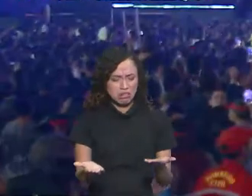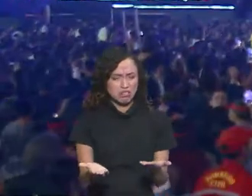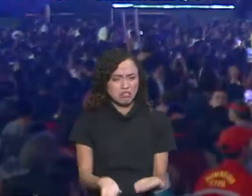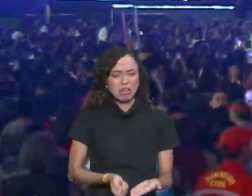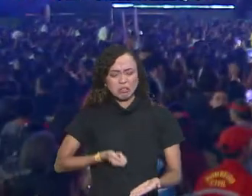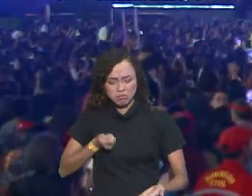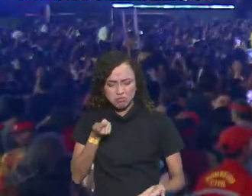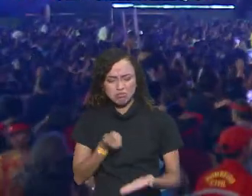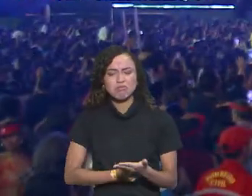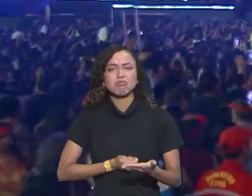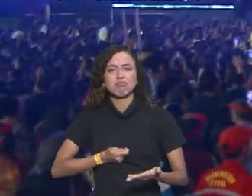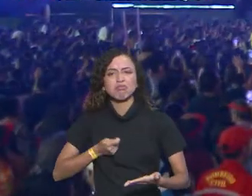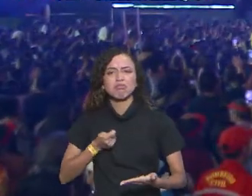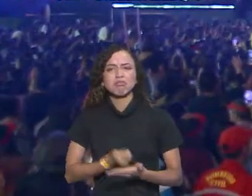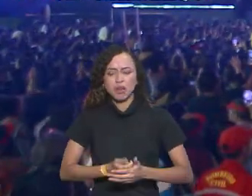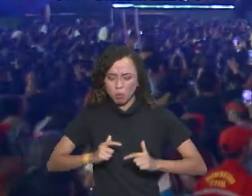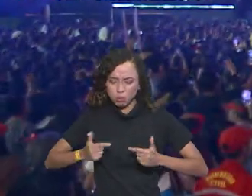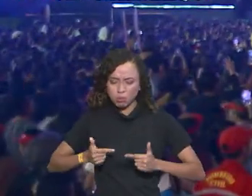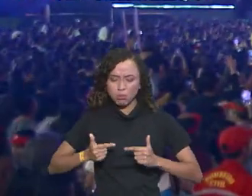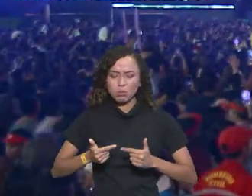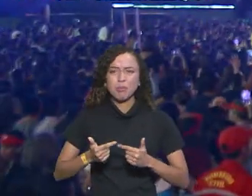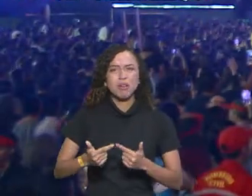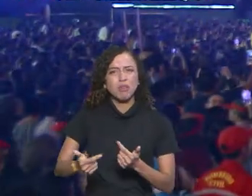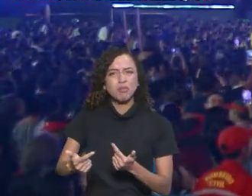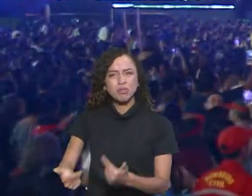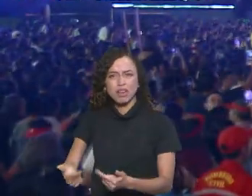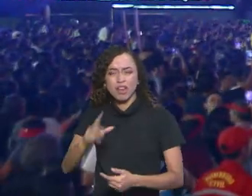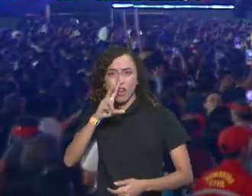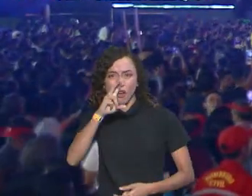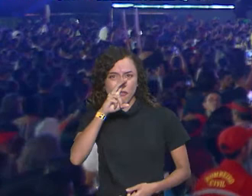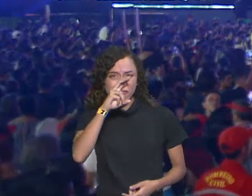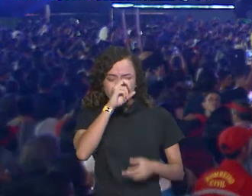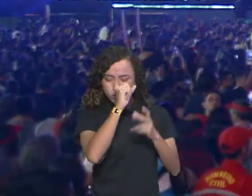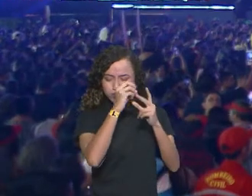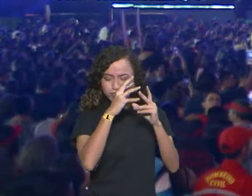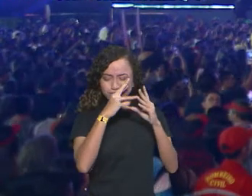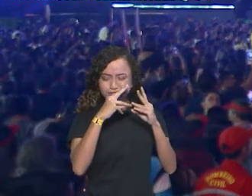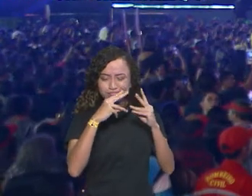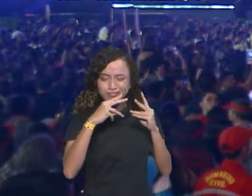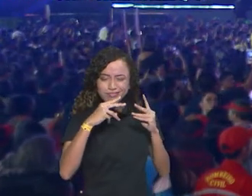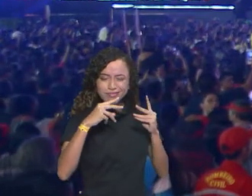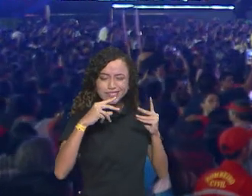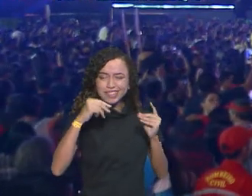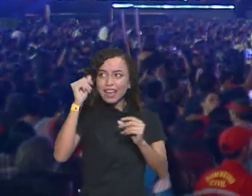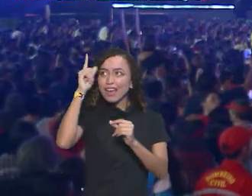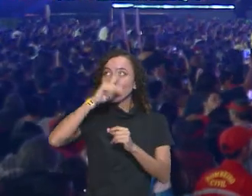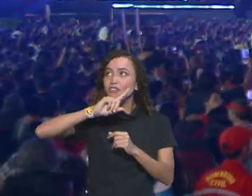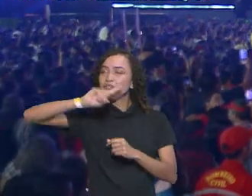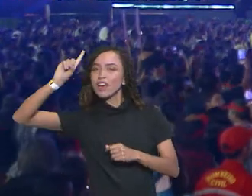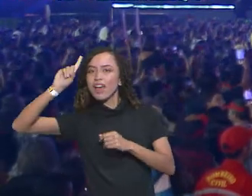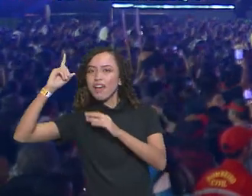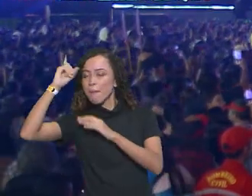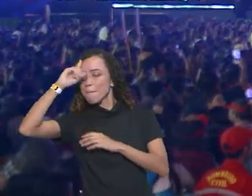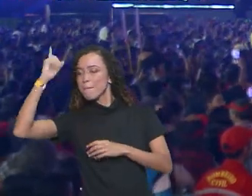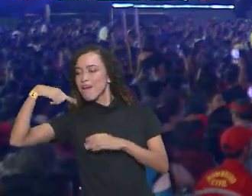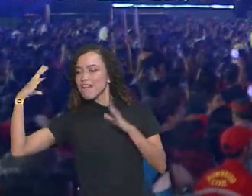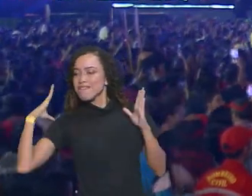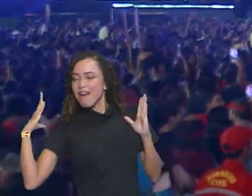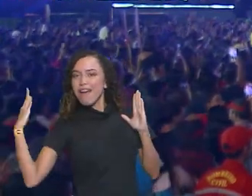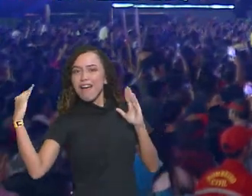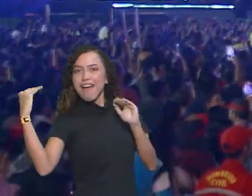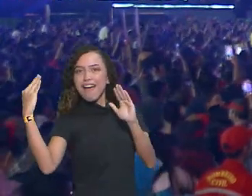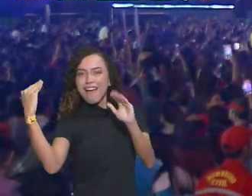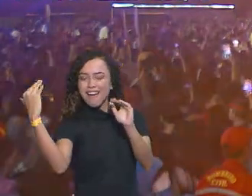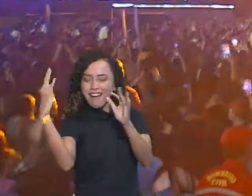por isso resistidor da minha força ser esgotar o seu anjo vai